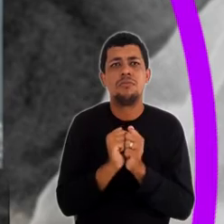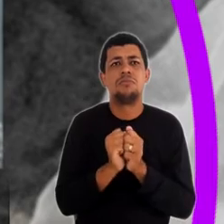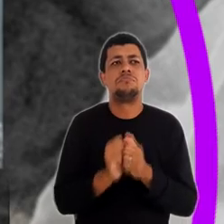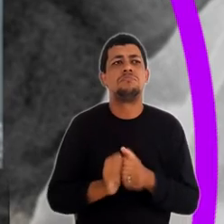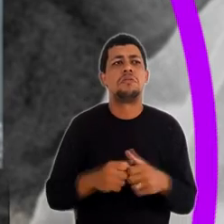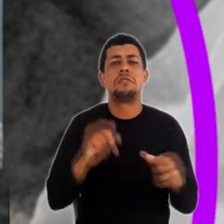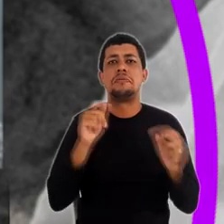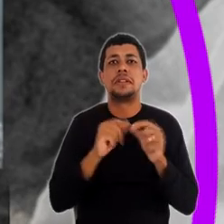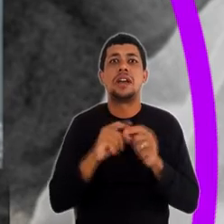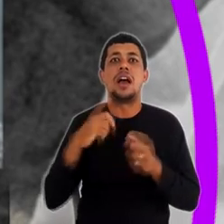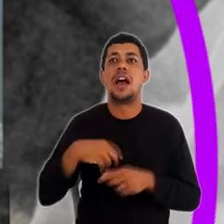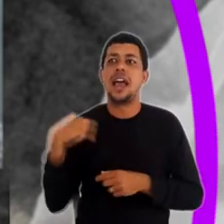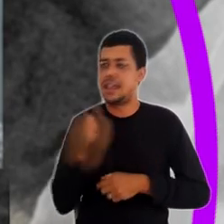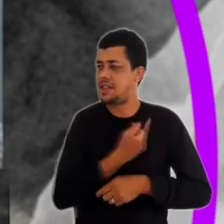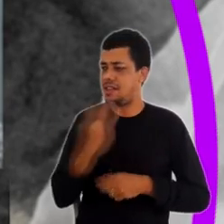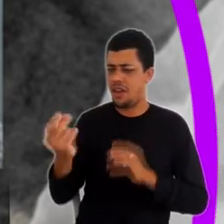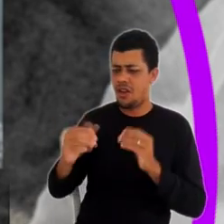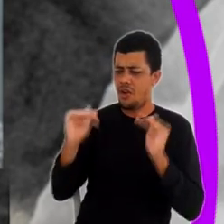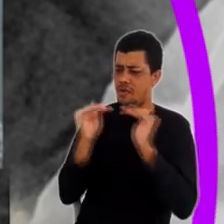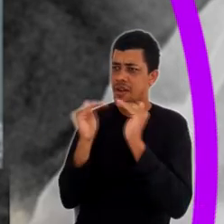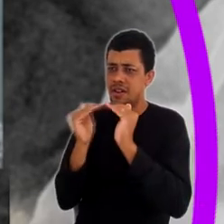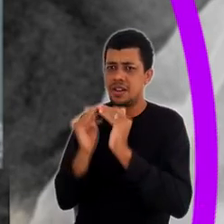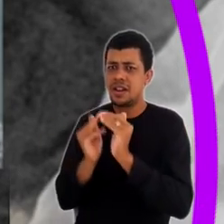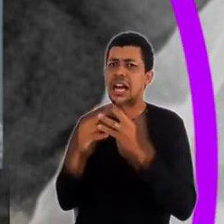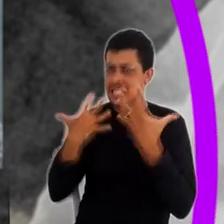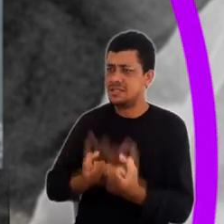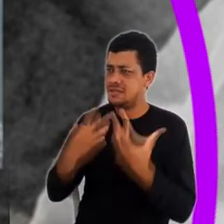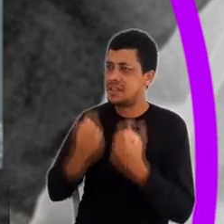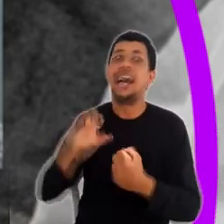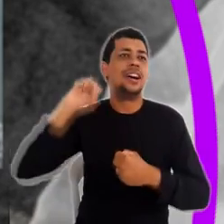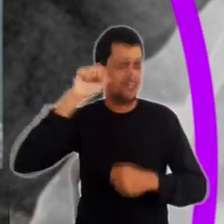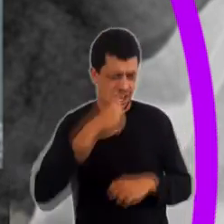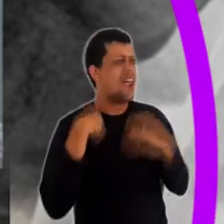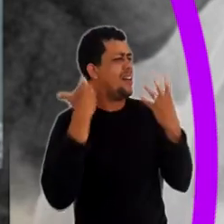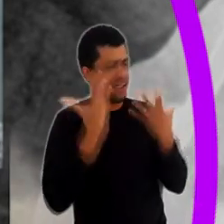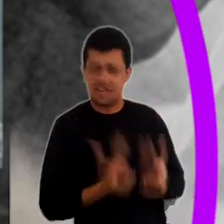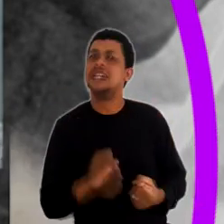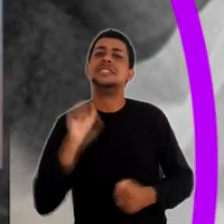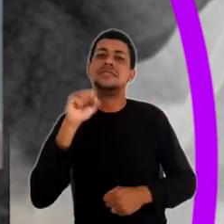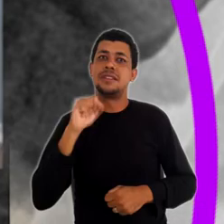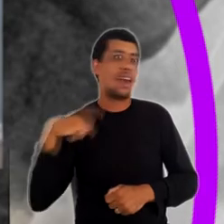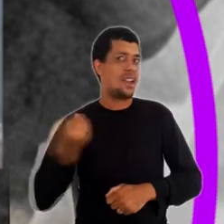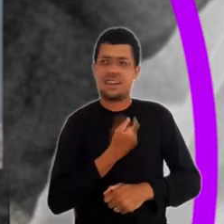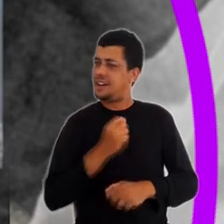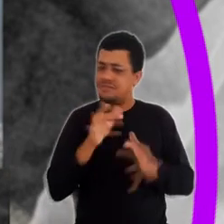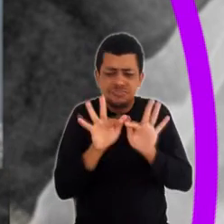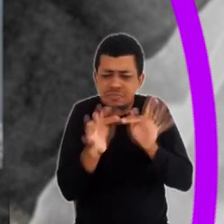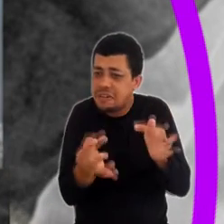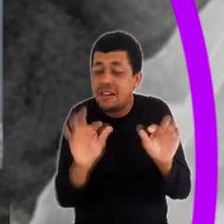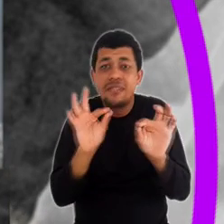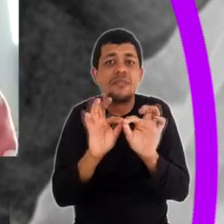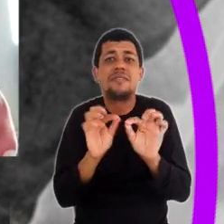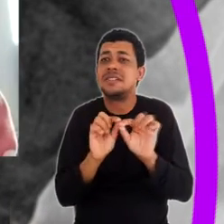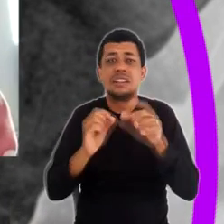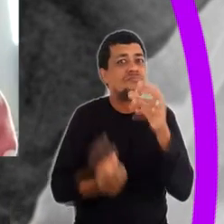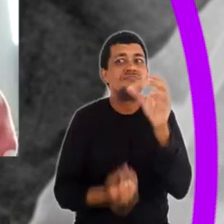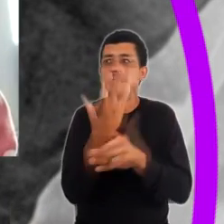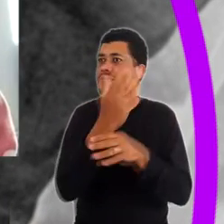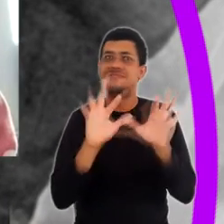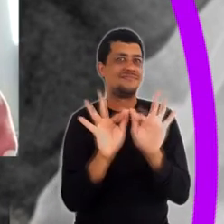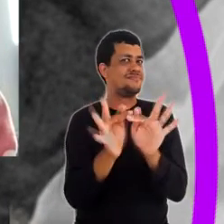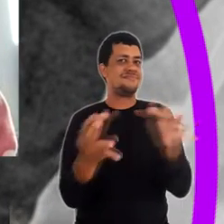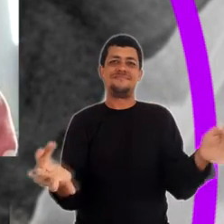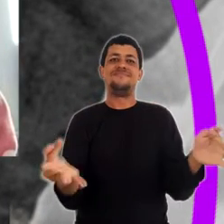gente divide as despesas. Eu falei: claro que eu topo. E aí a gente simplesmente fez, simples assim.